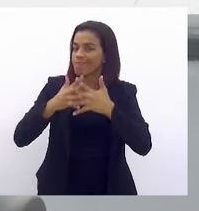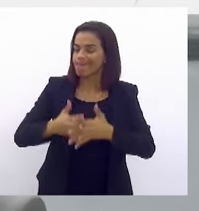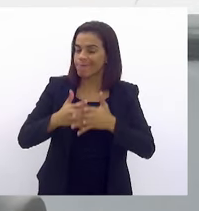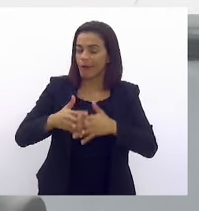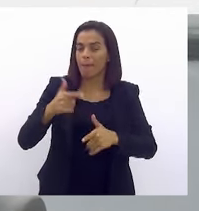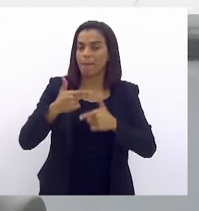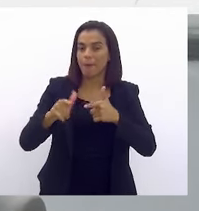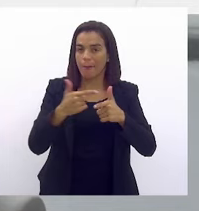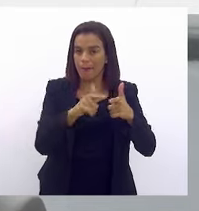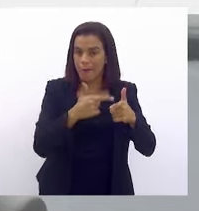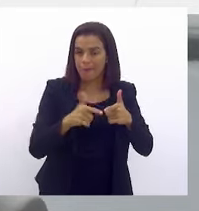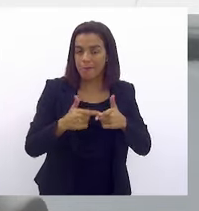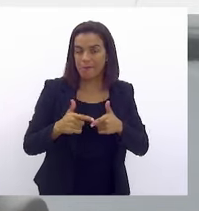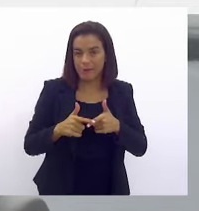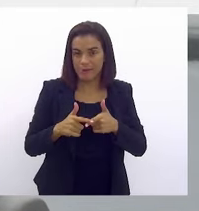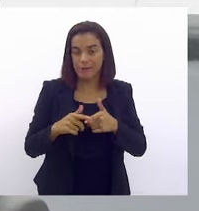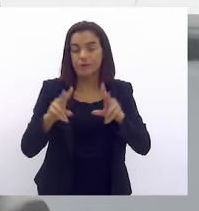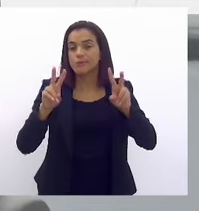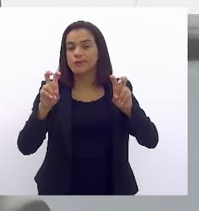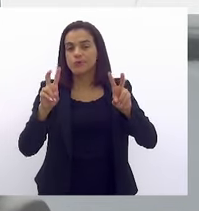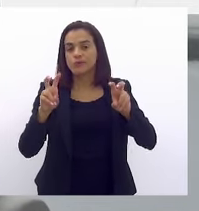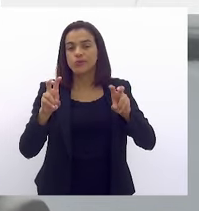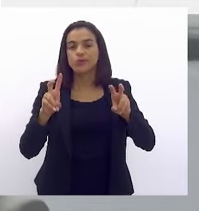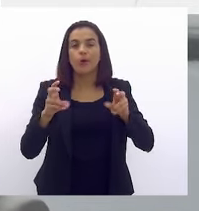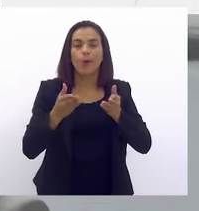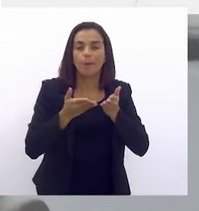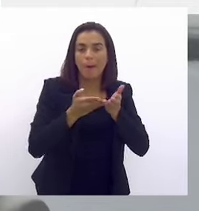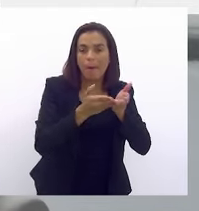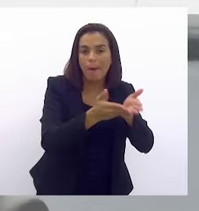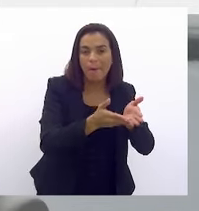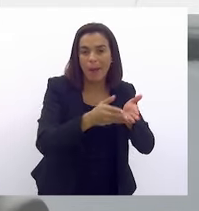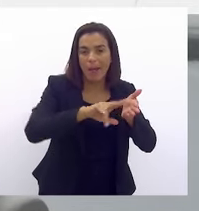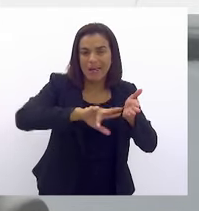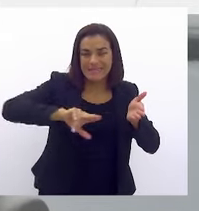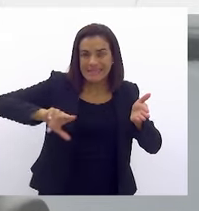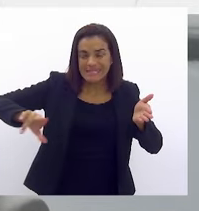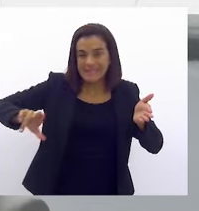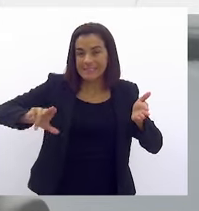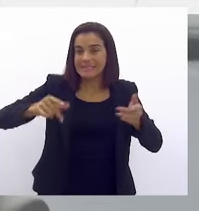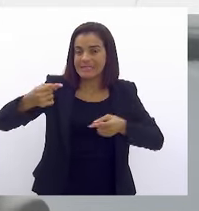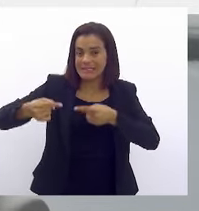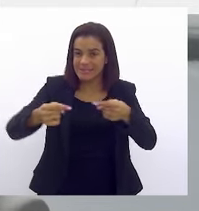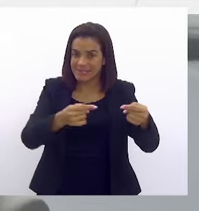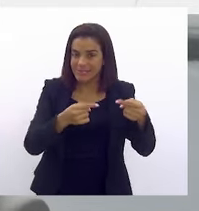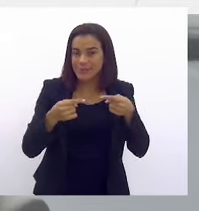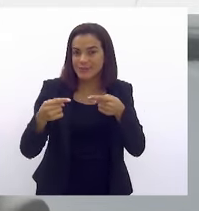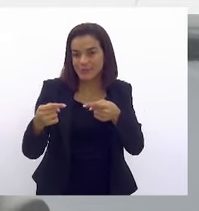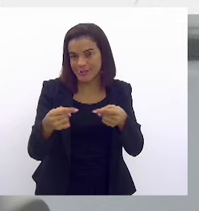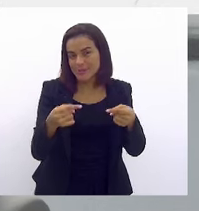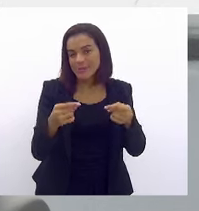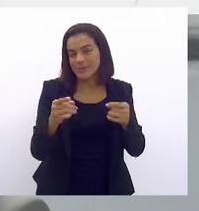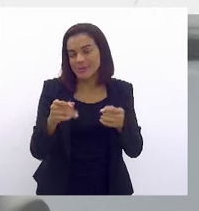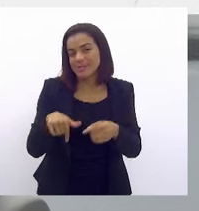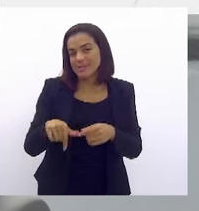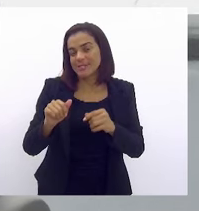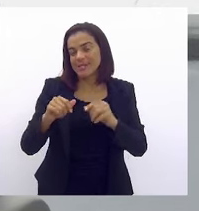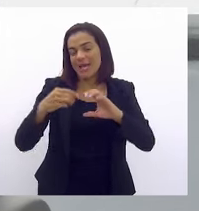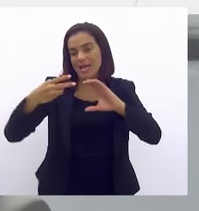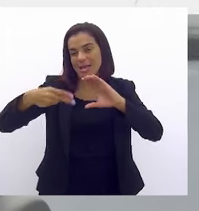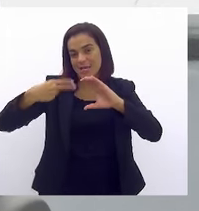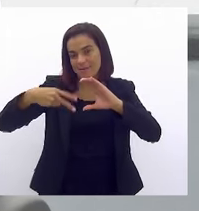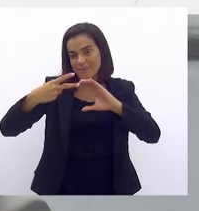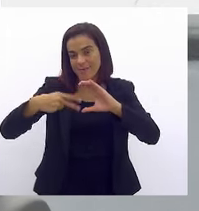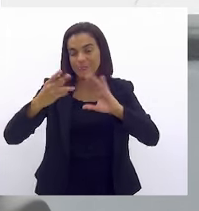estava se desenvolvendo, né, sobre a questão do porto, do resort, várias outras, né, discussões que essa casa aqui vem fazendo, né,